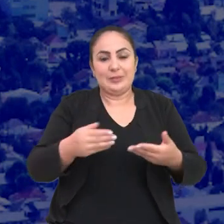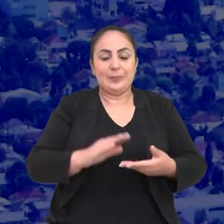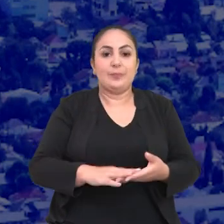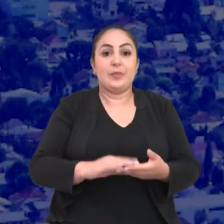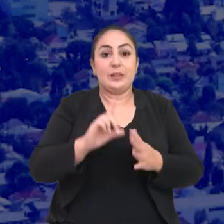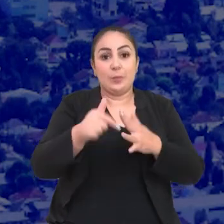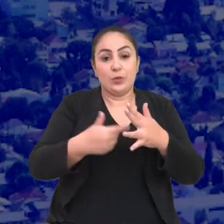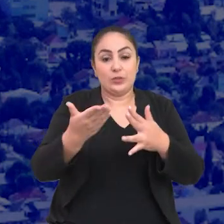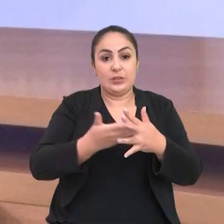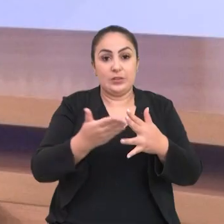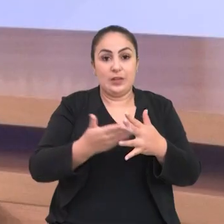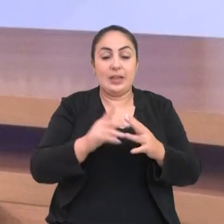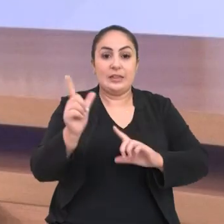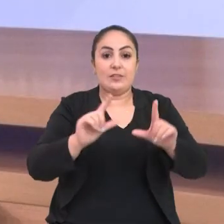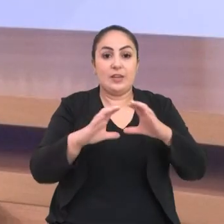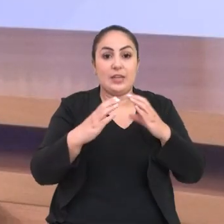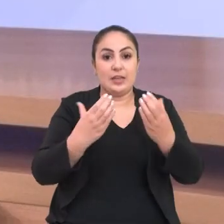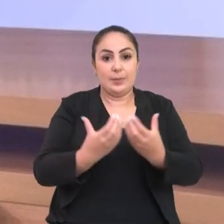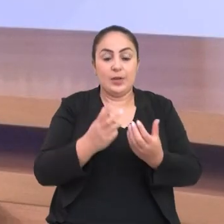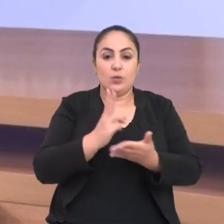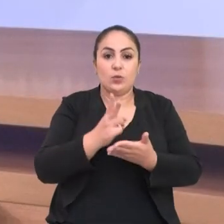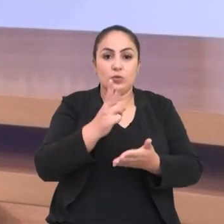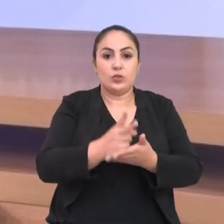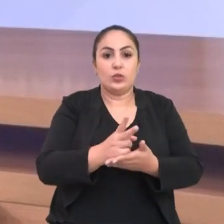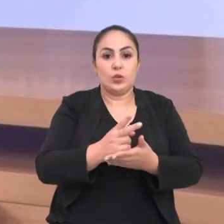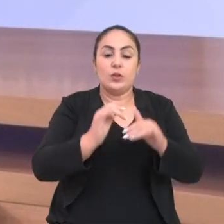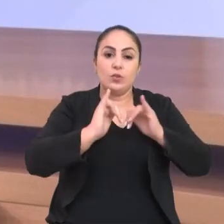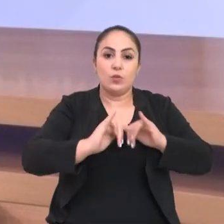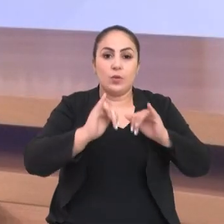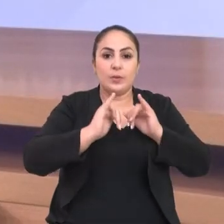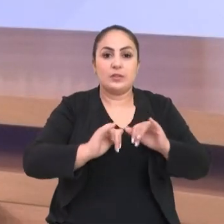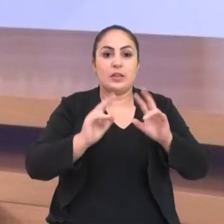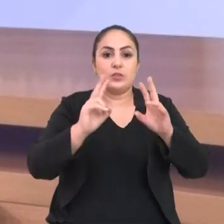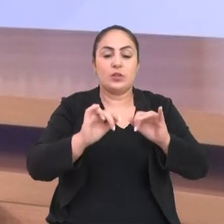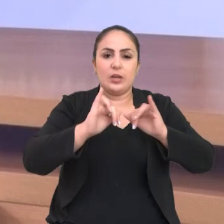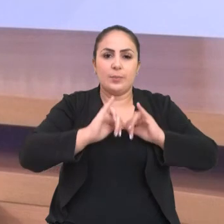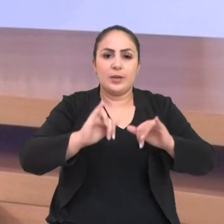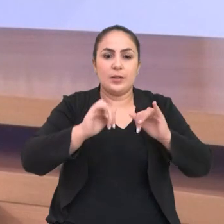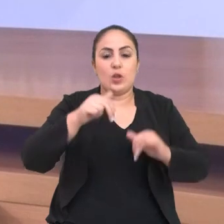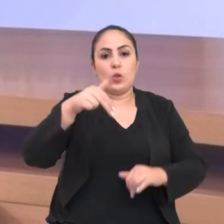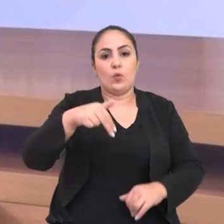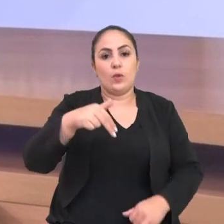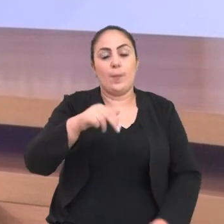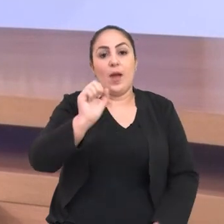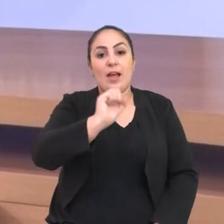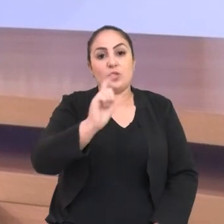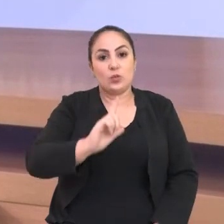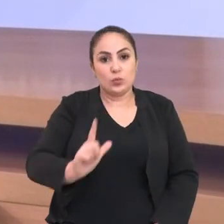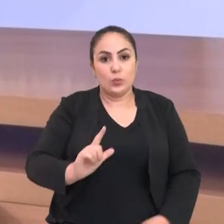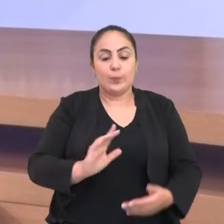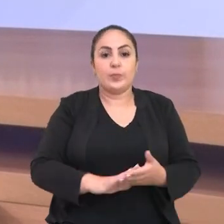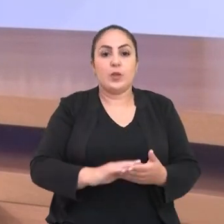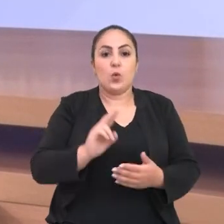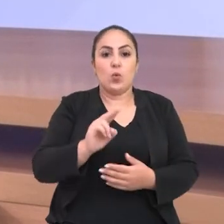para sair dessa logo. E no segundo bloco, a TV Câmara segue com informações sobre a campanha do Novembro Azul.